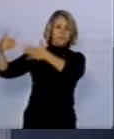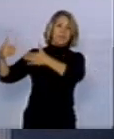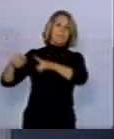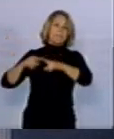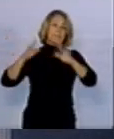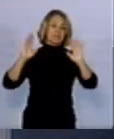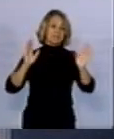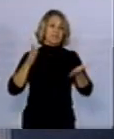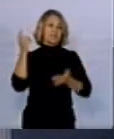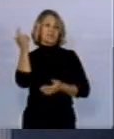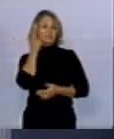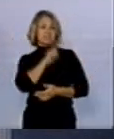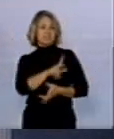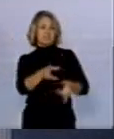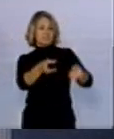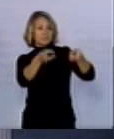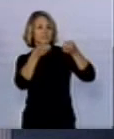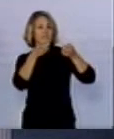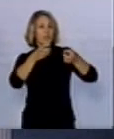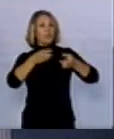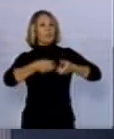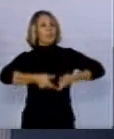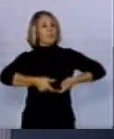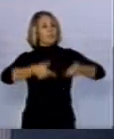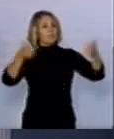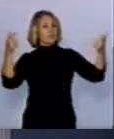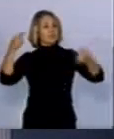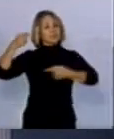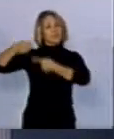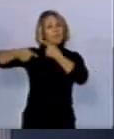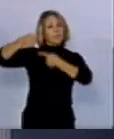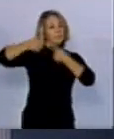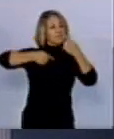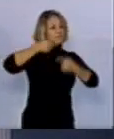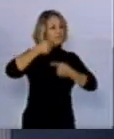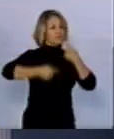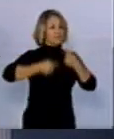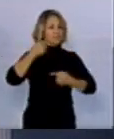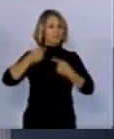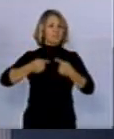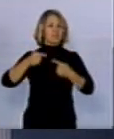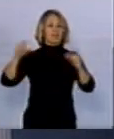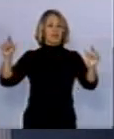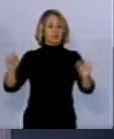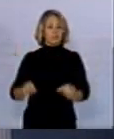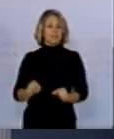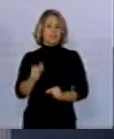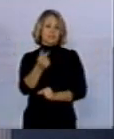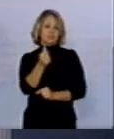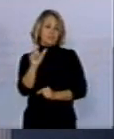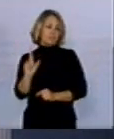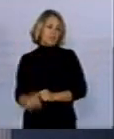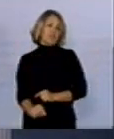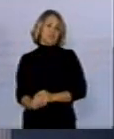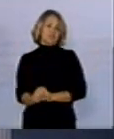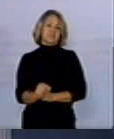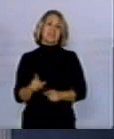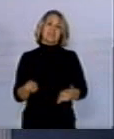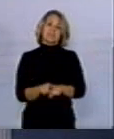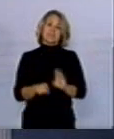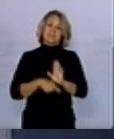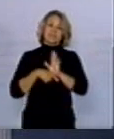Contudo, já conseguimos observar um aumento na competição do mercado de TV para assinatura, barateando o preço e aumentando a penetração do